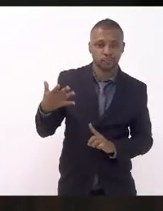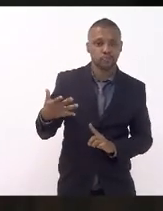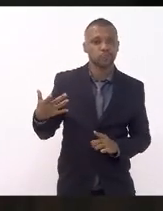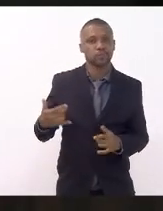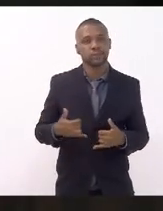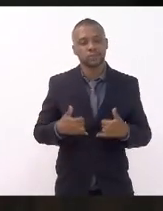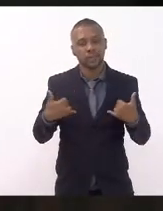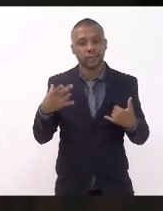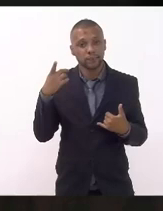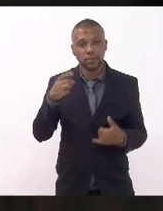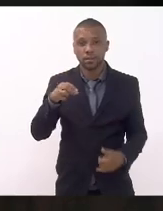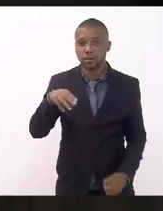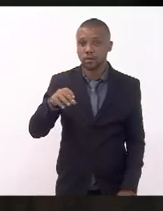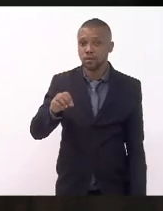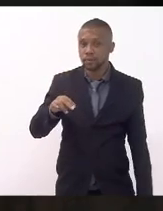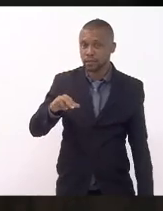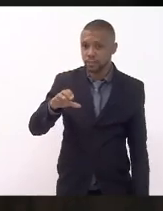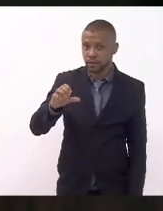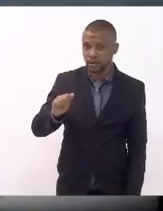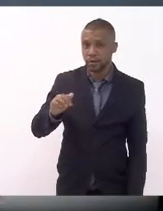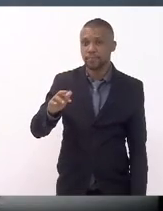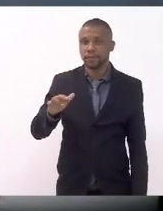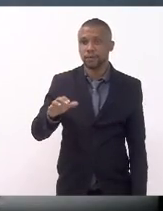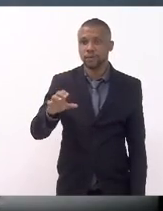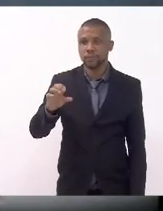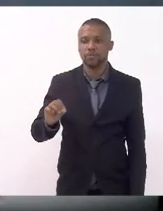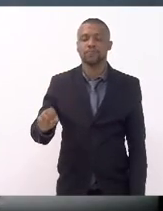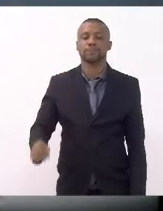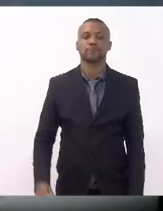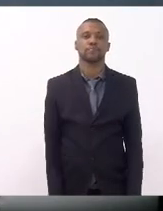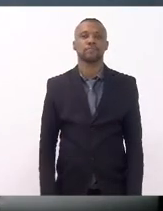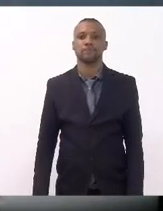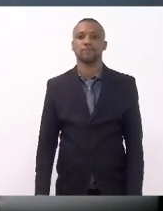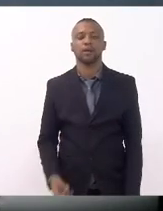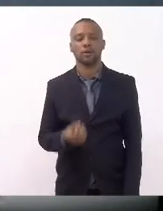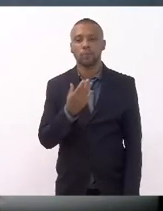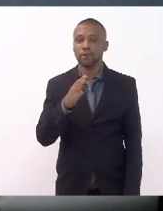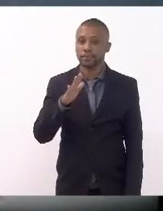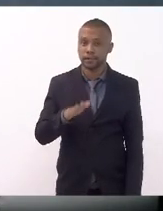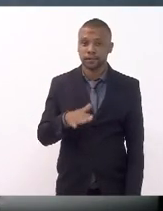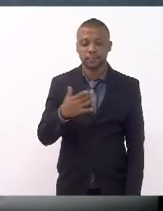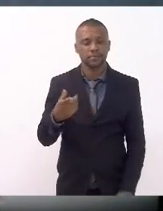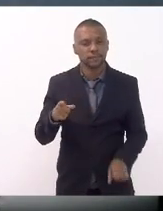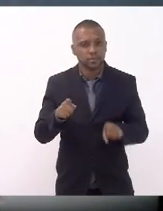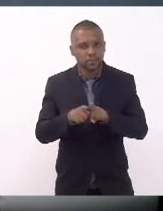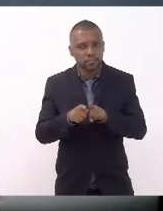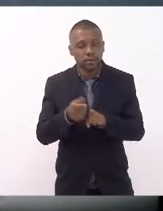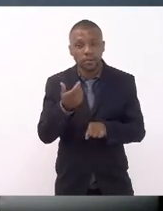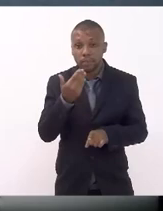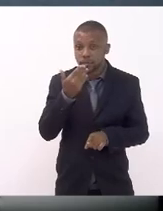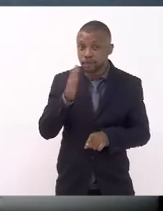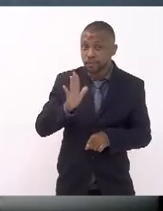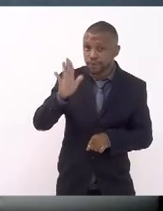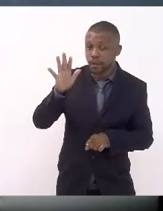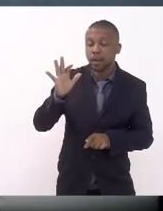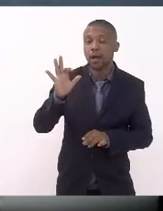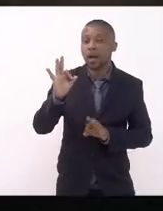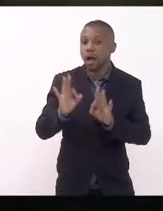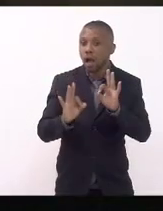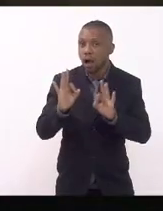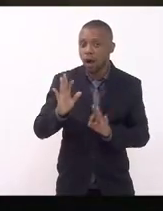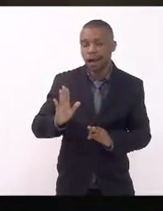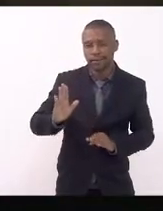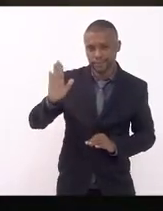deputada Mônica Francisco. Boa tarde, presidenta. Só também pela ordem haver pedido,